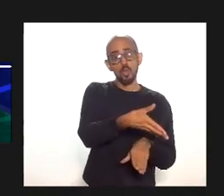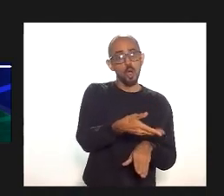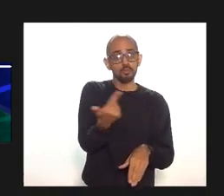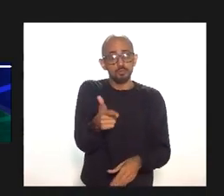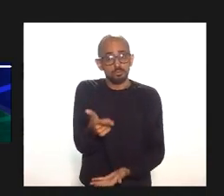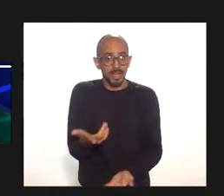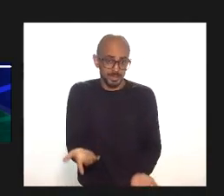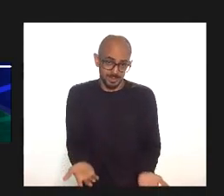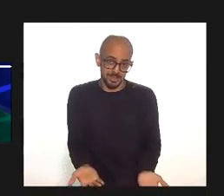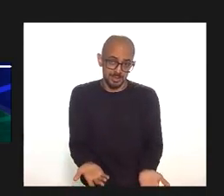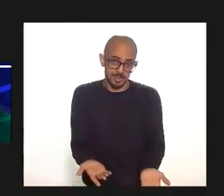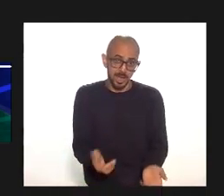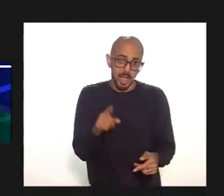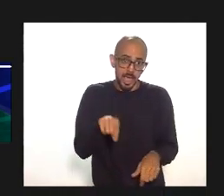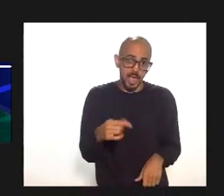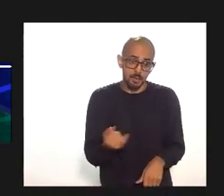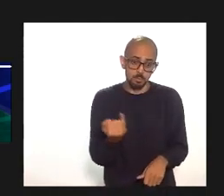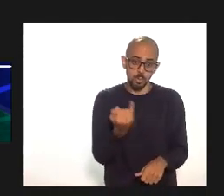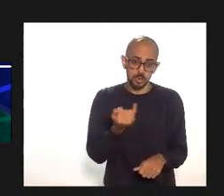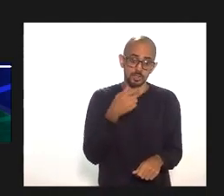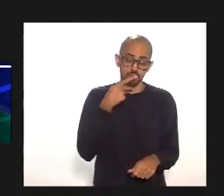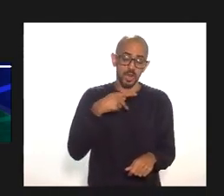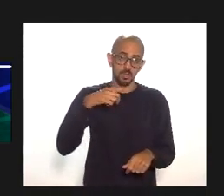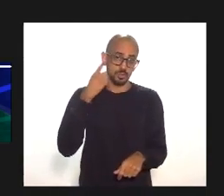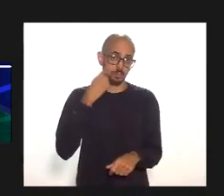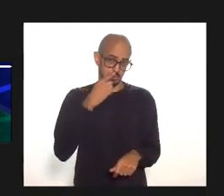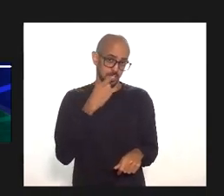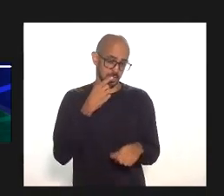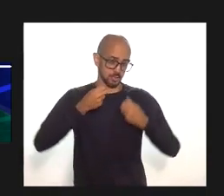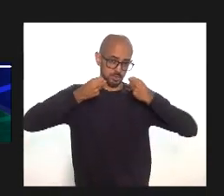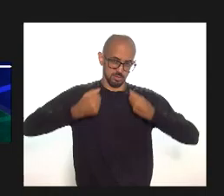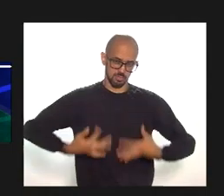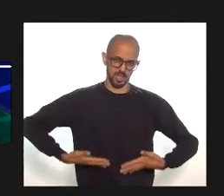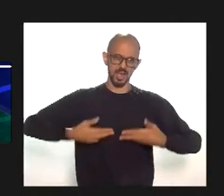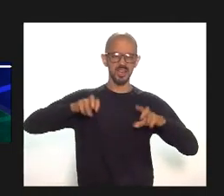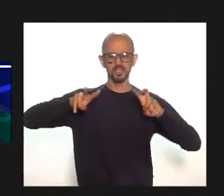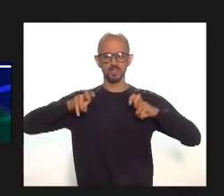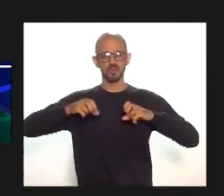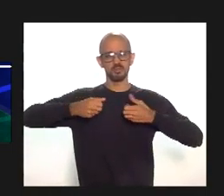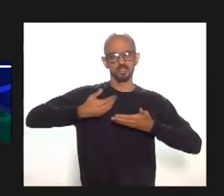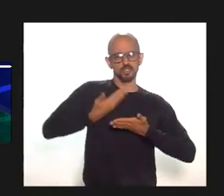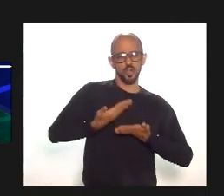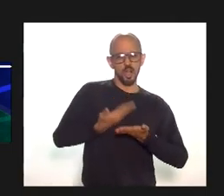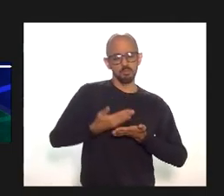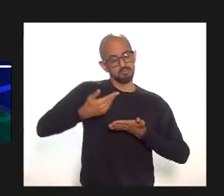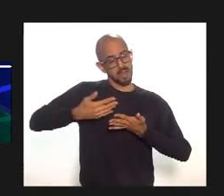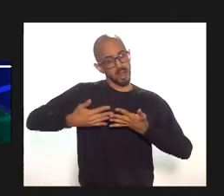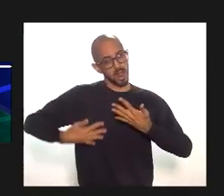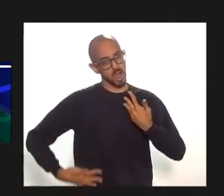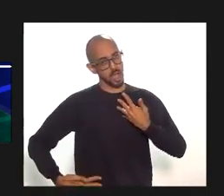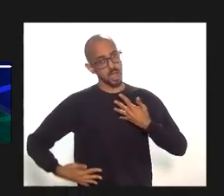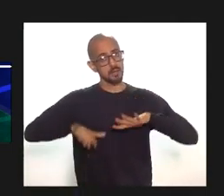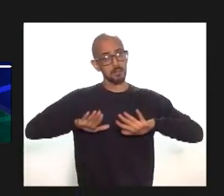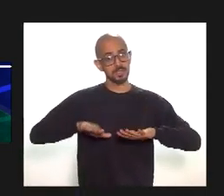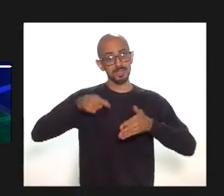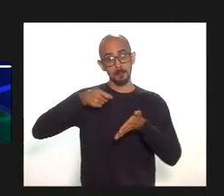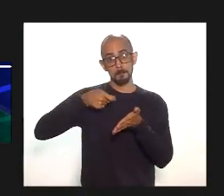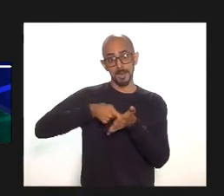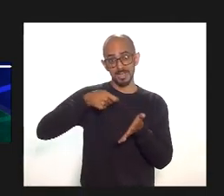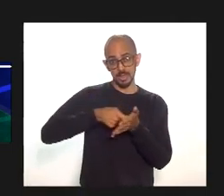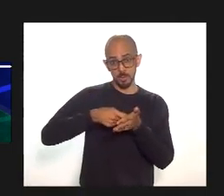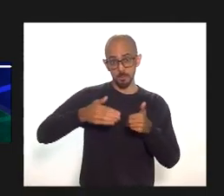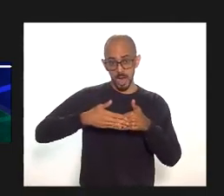dizer, os deputados estão aqui fazendo discurso, falando das escolas públicas, mas hoje a pressão pela reabertura e a pressão